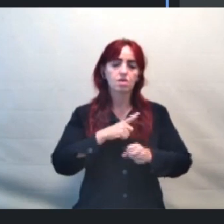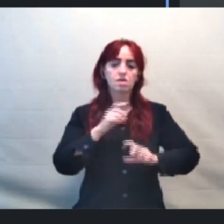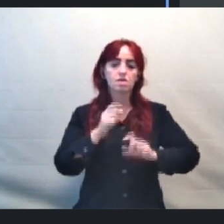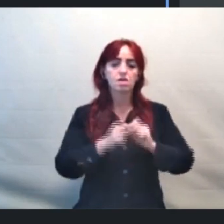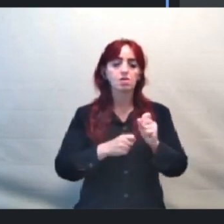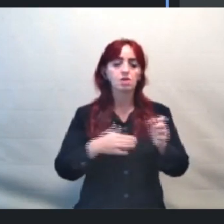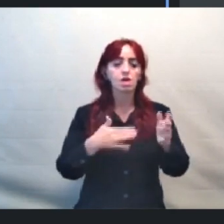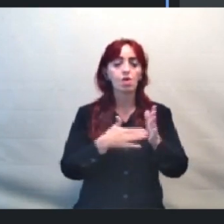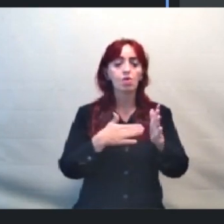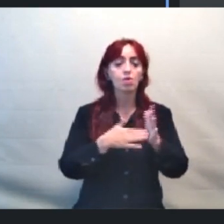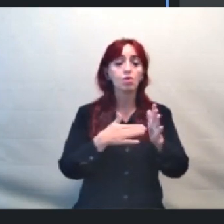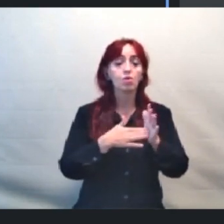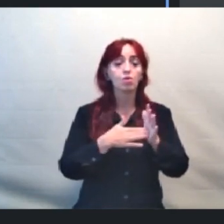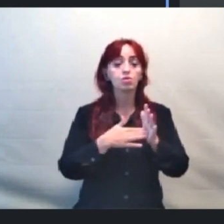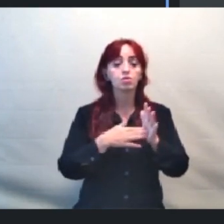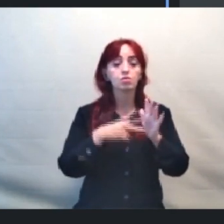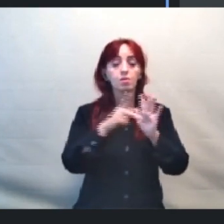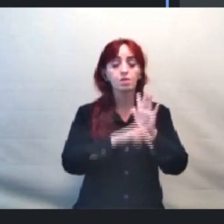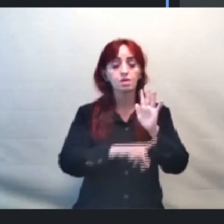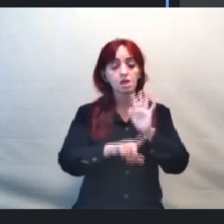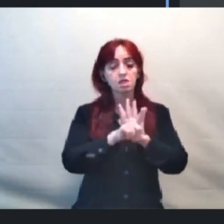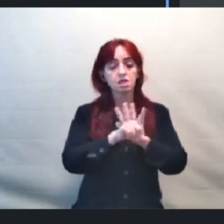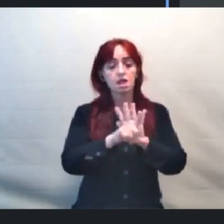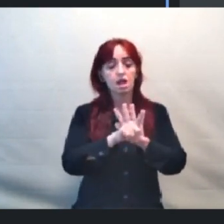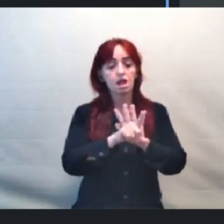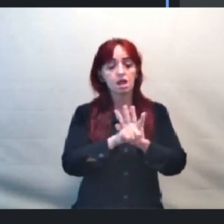PL que foi aprovado